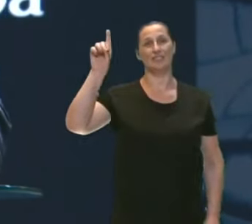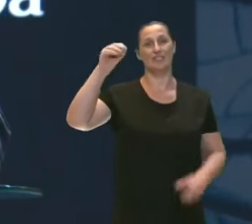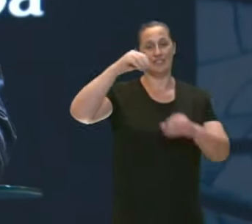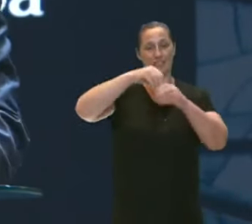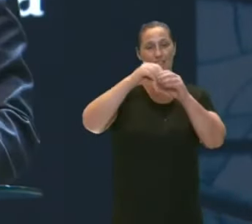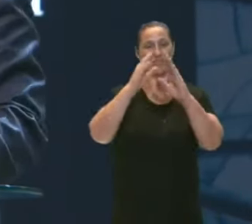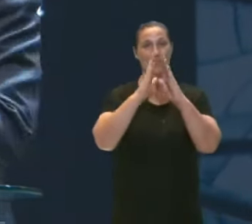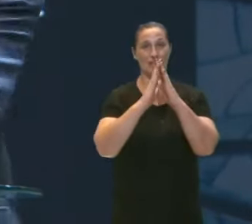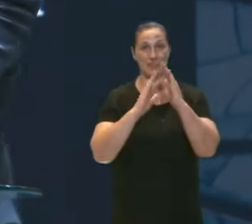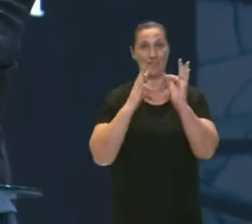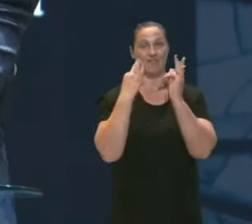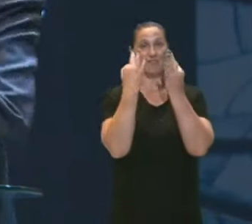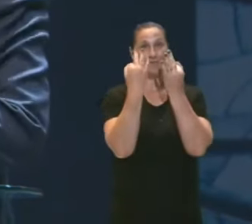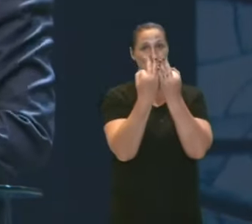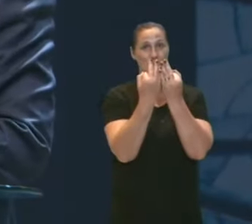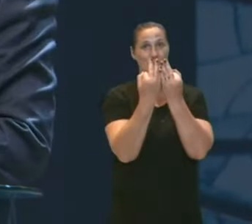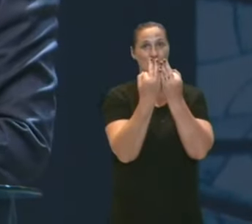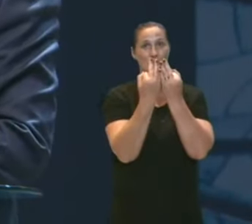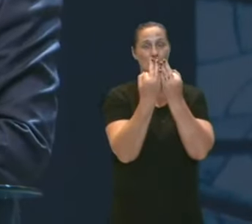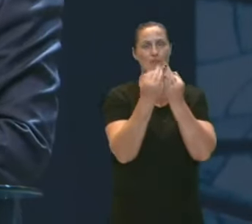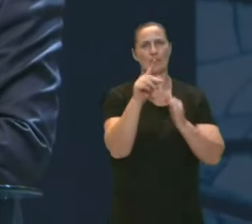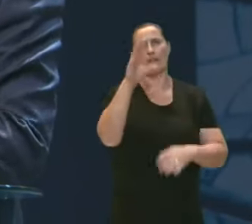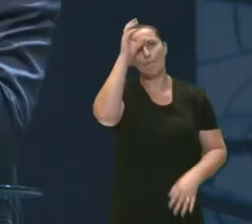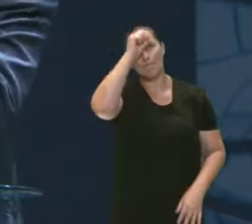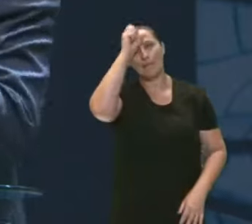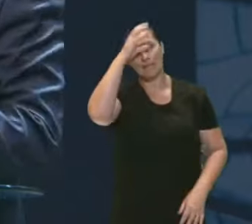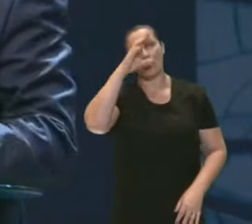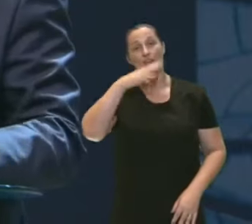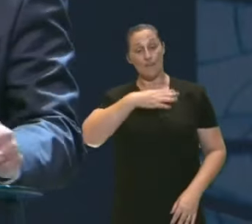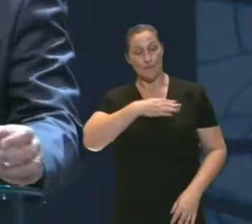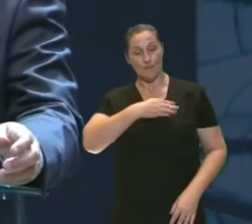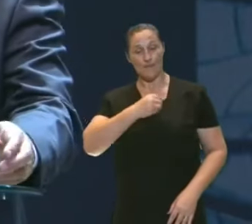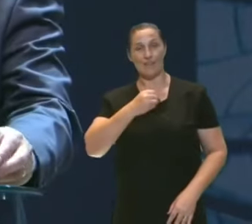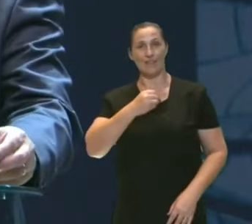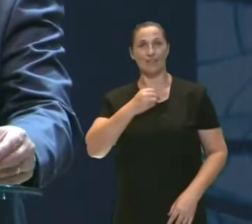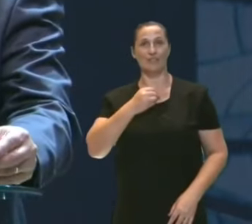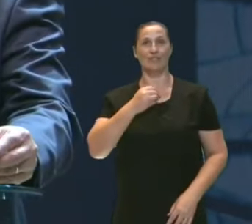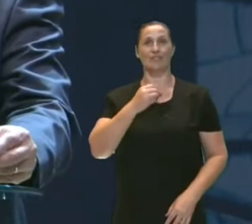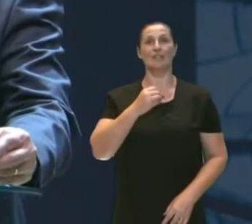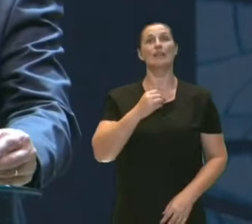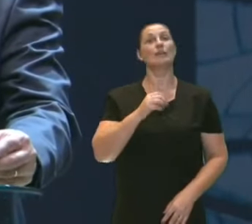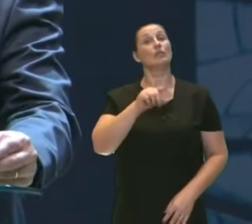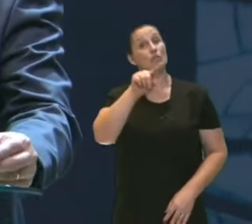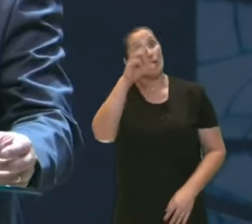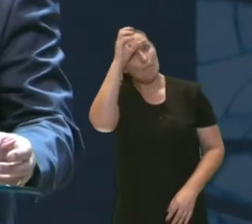seu lar, para que você aprenda a ser filho, para que você aprenda a ser pai e mãe,